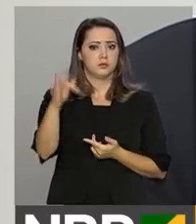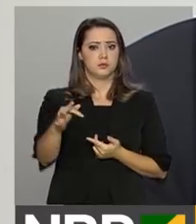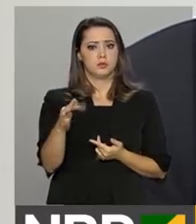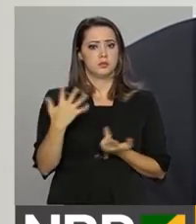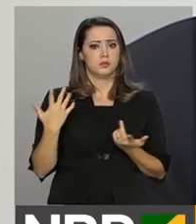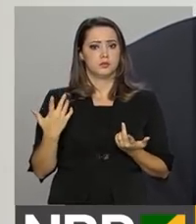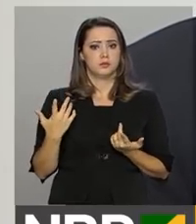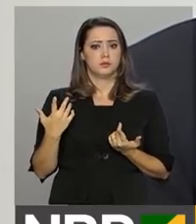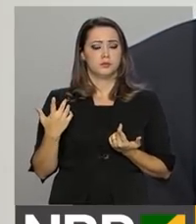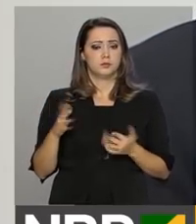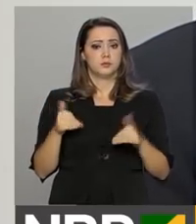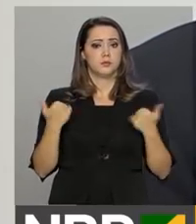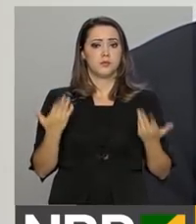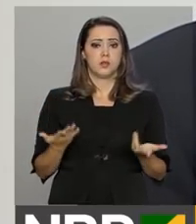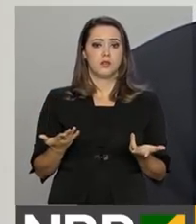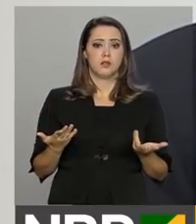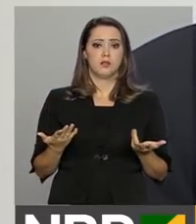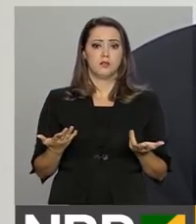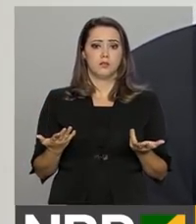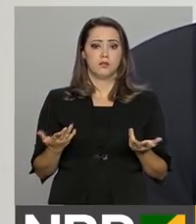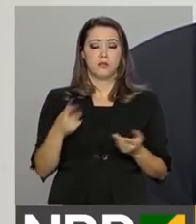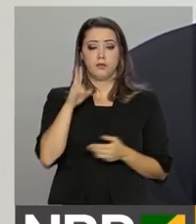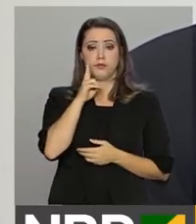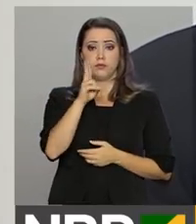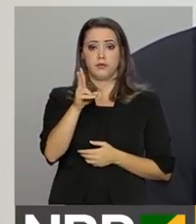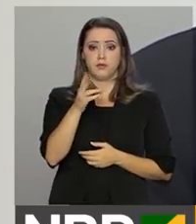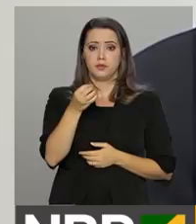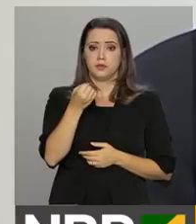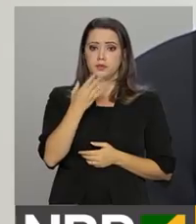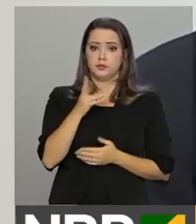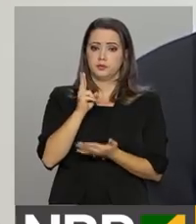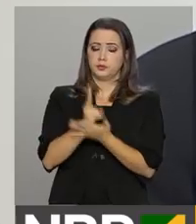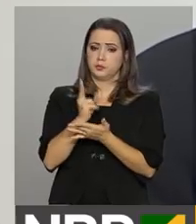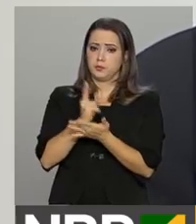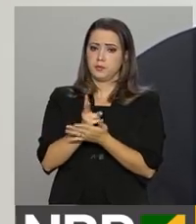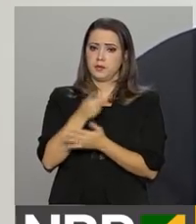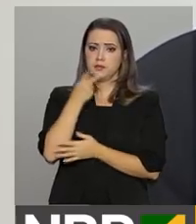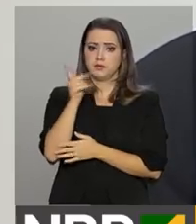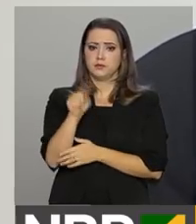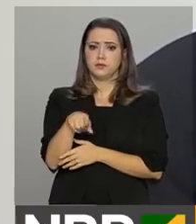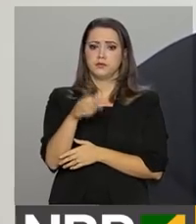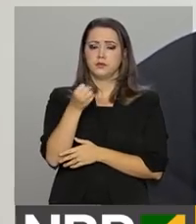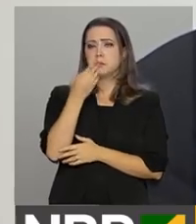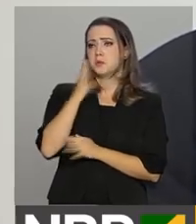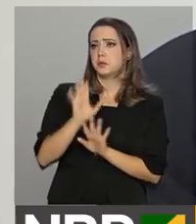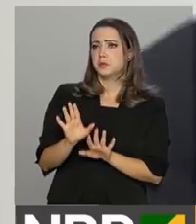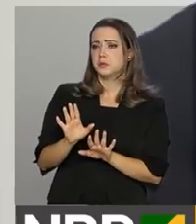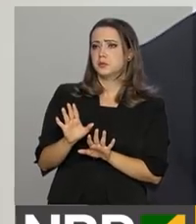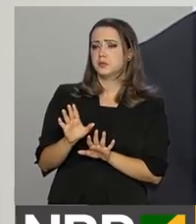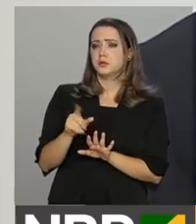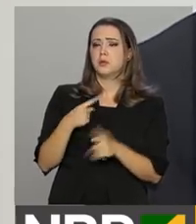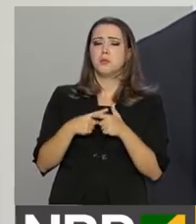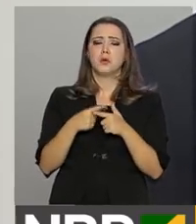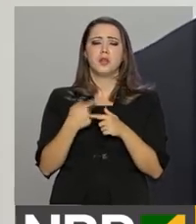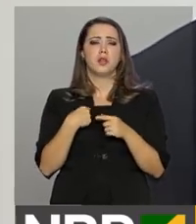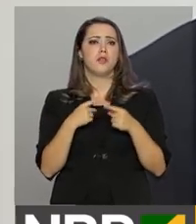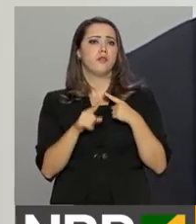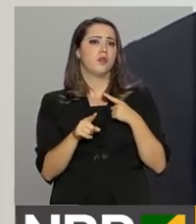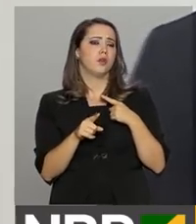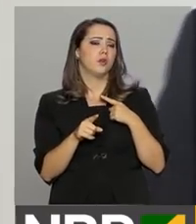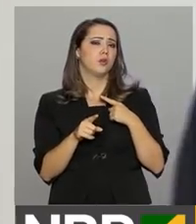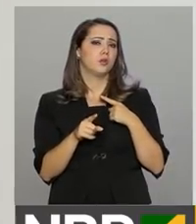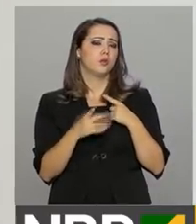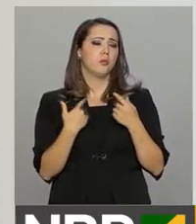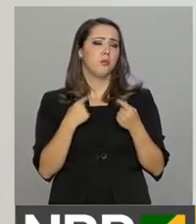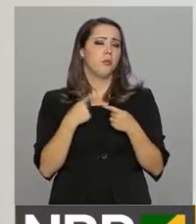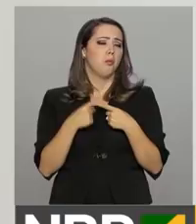não é então não deu bem mesmo mesmo quando smata banho o que é porque o voto contra o voto contra